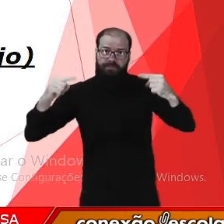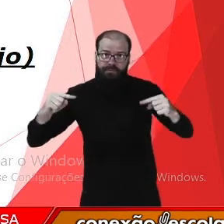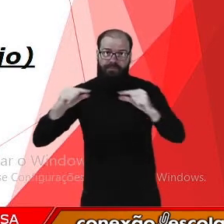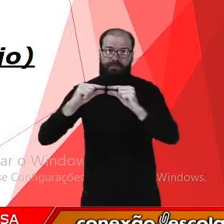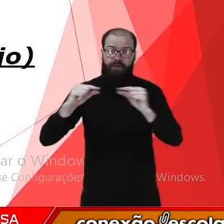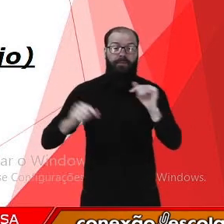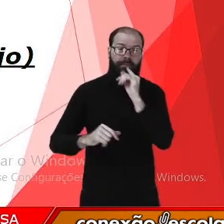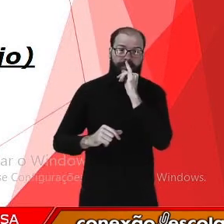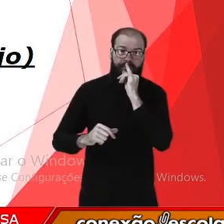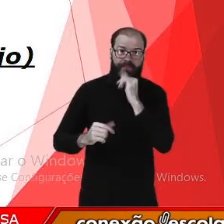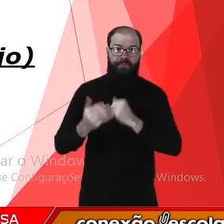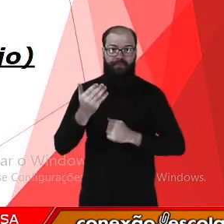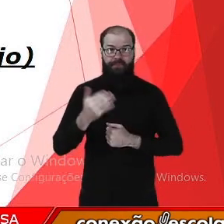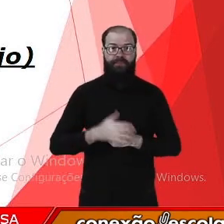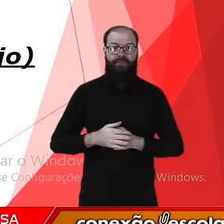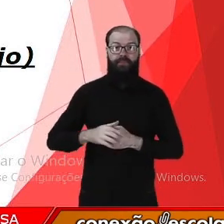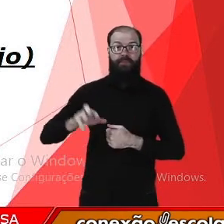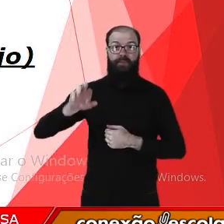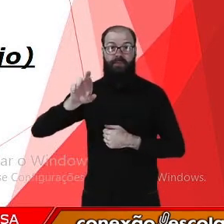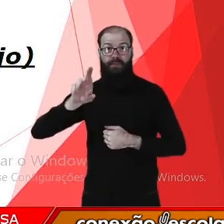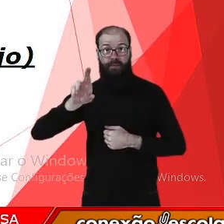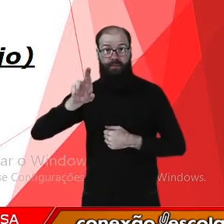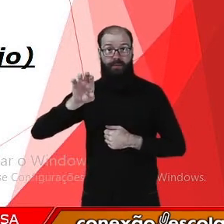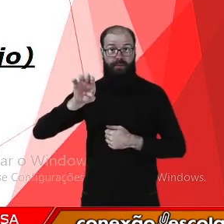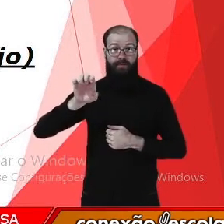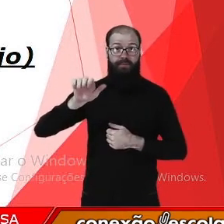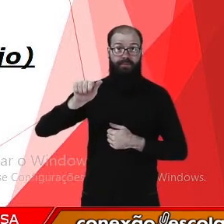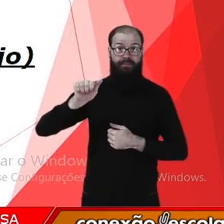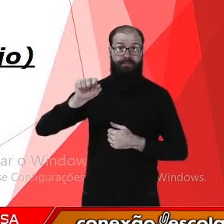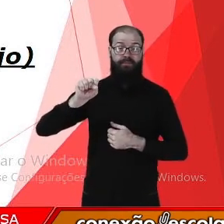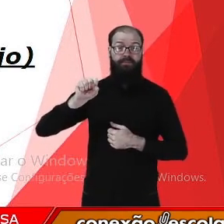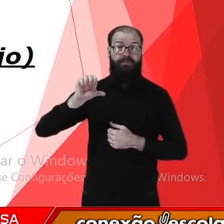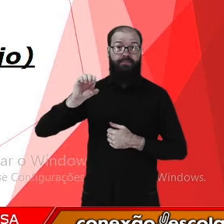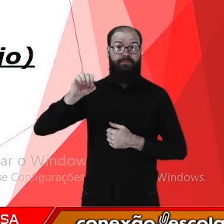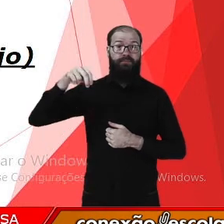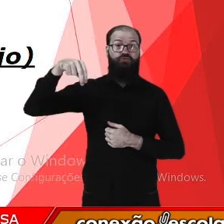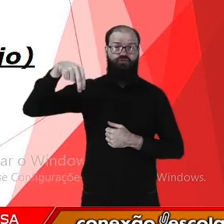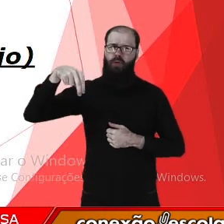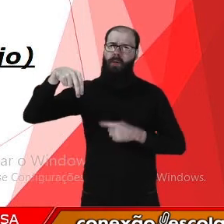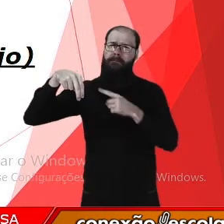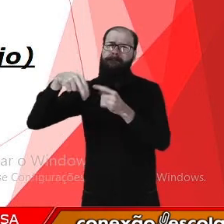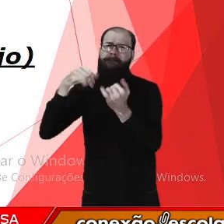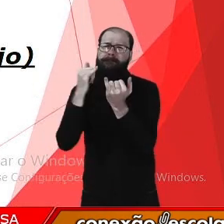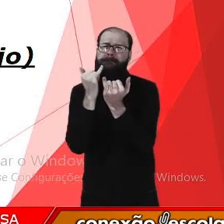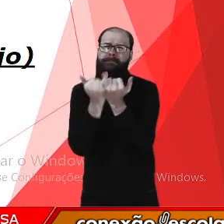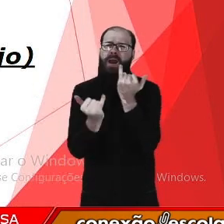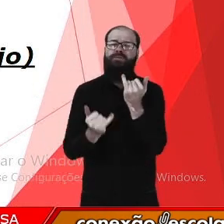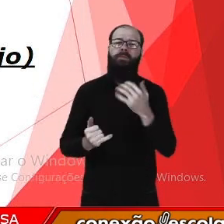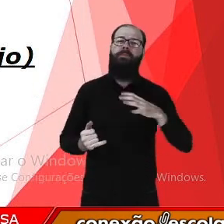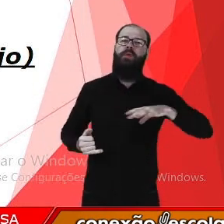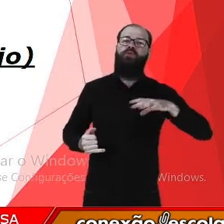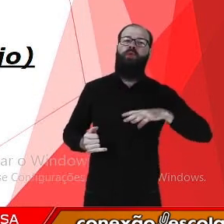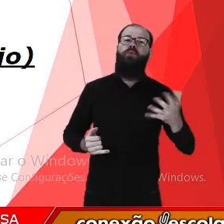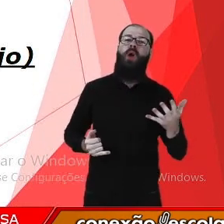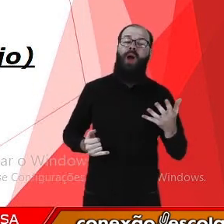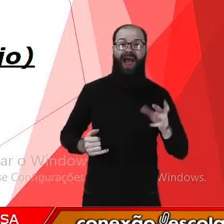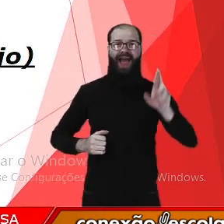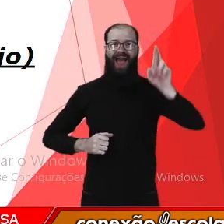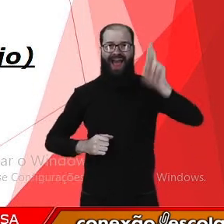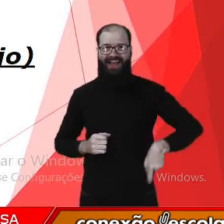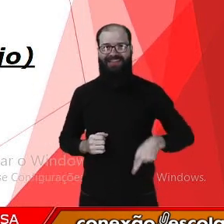só, reason. Eu acho essa palavra parecida com alguma em português. Qual é?